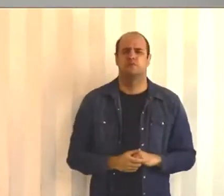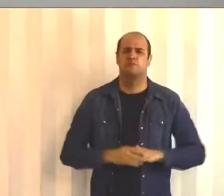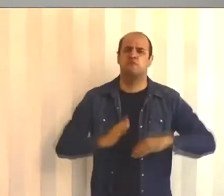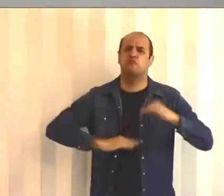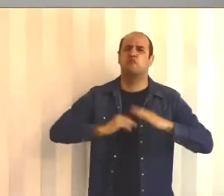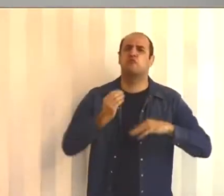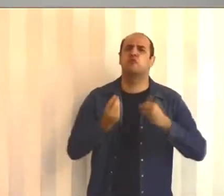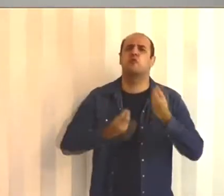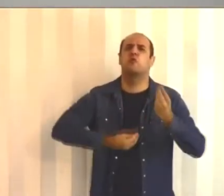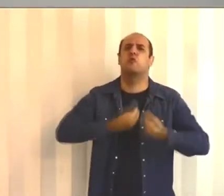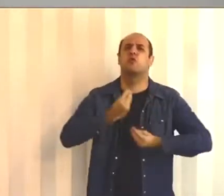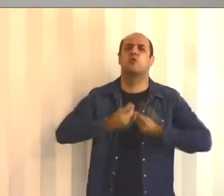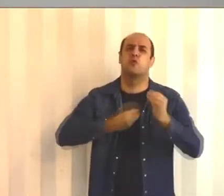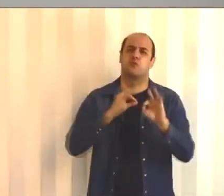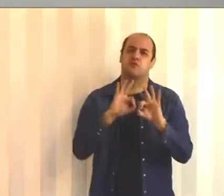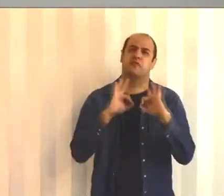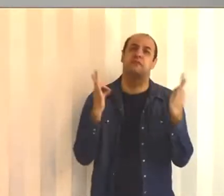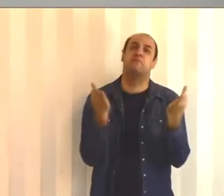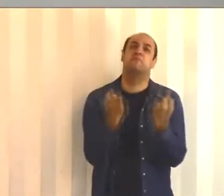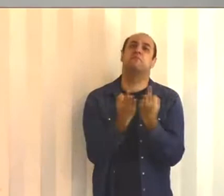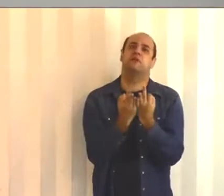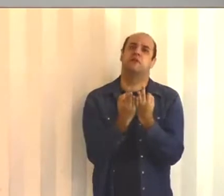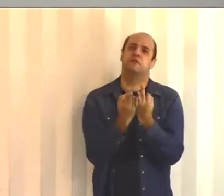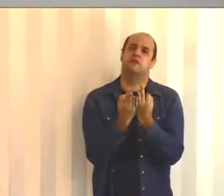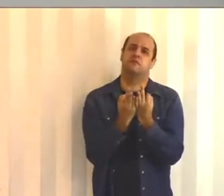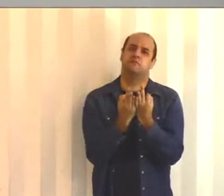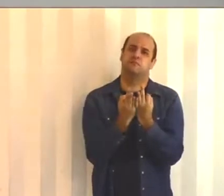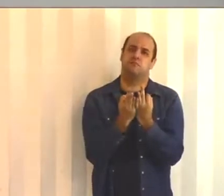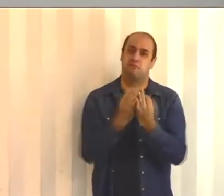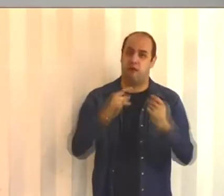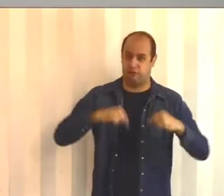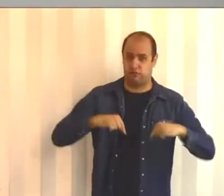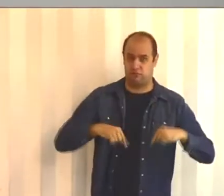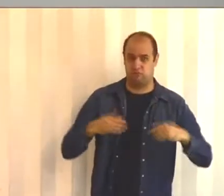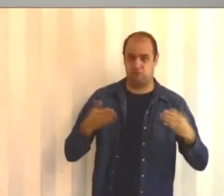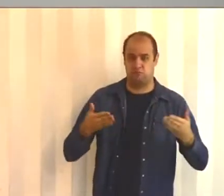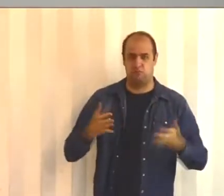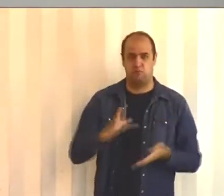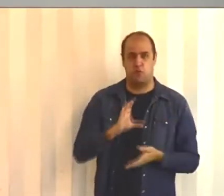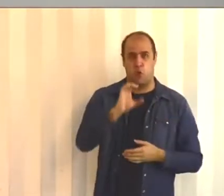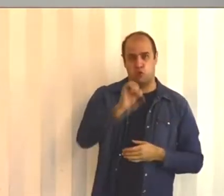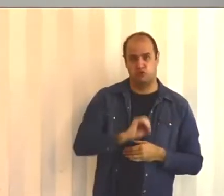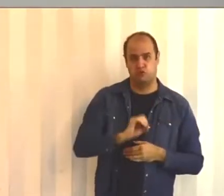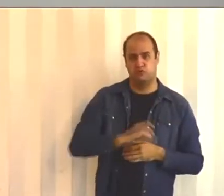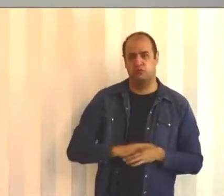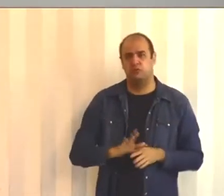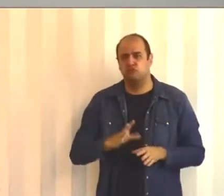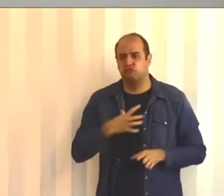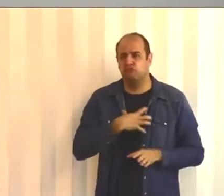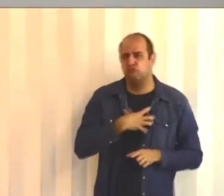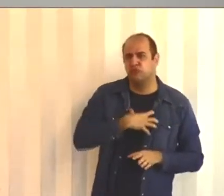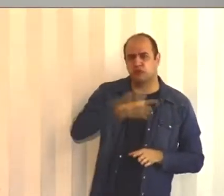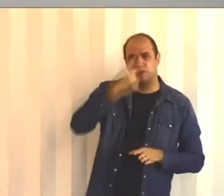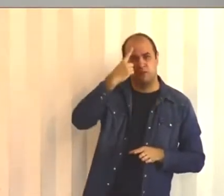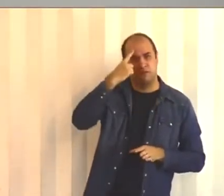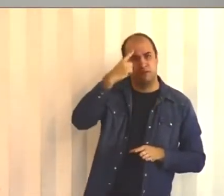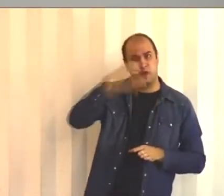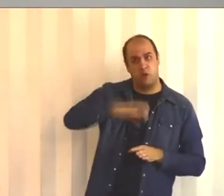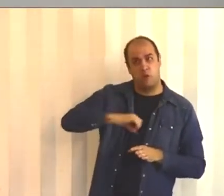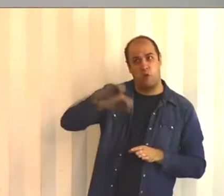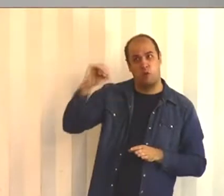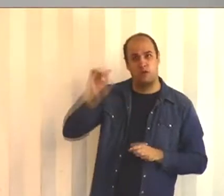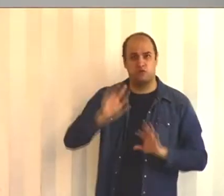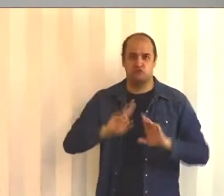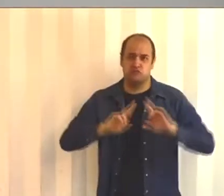sua família foi estabelecida? Aqui no Ocidente, nós temos uma maneira muito diferente da maneira oriental